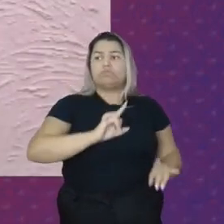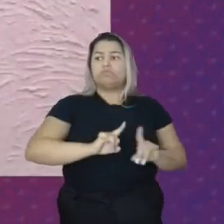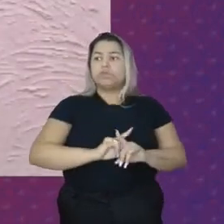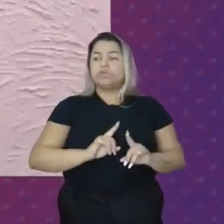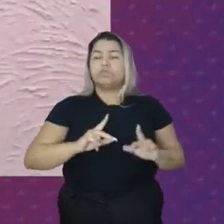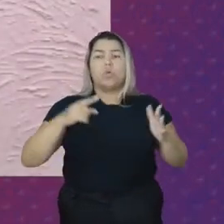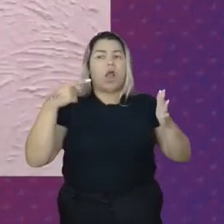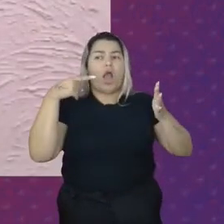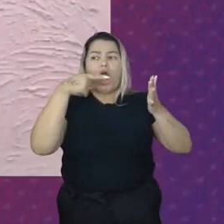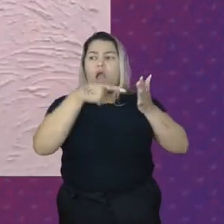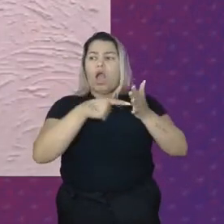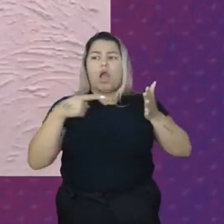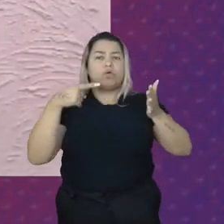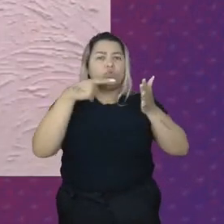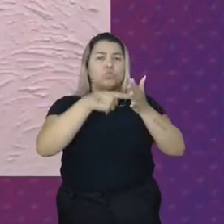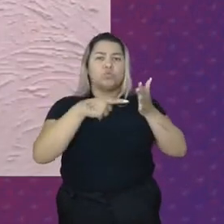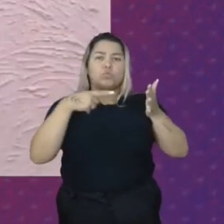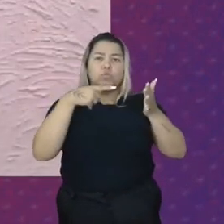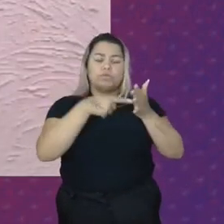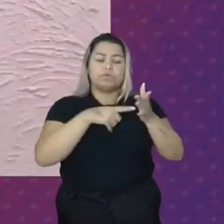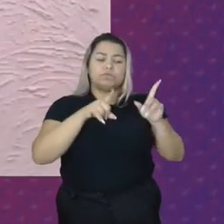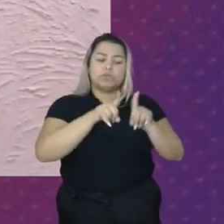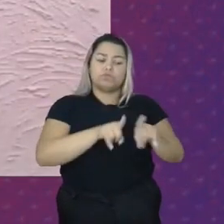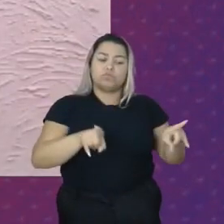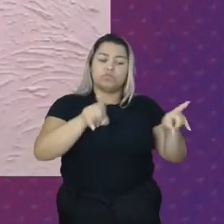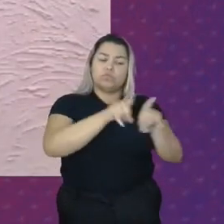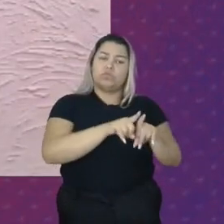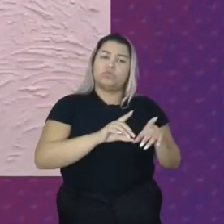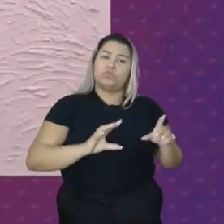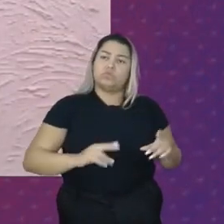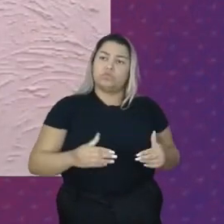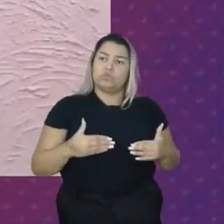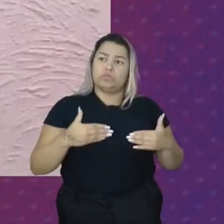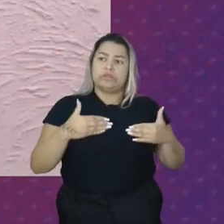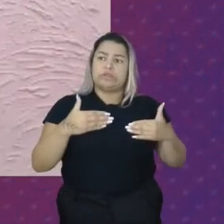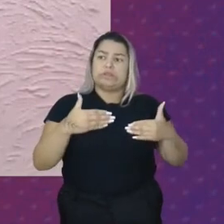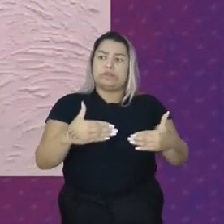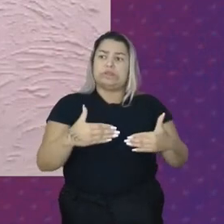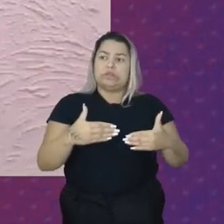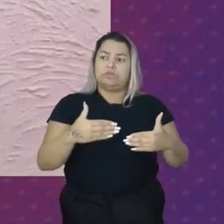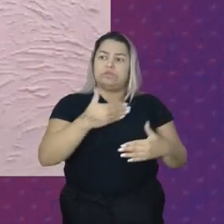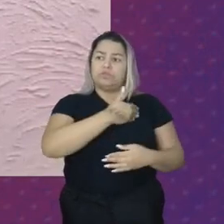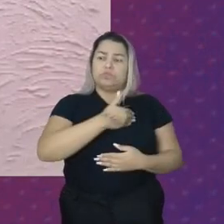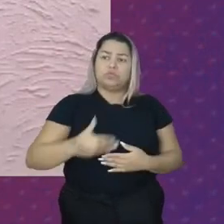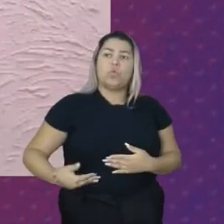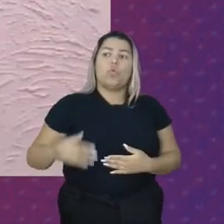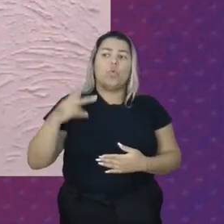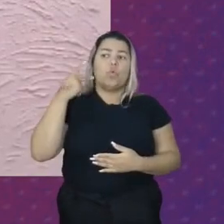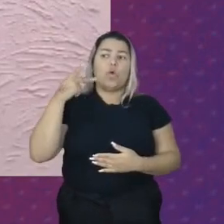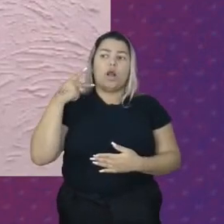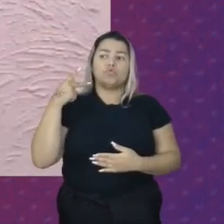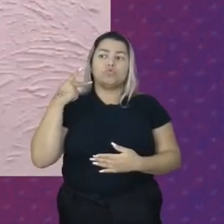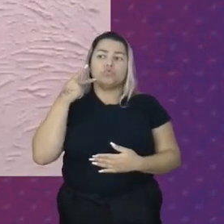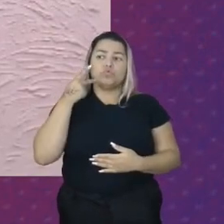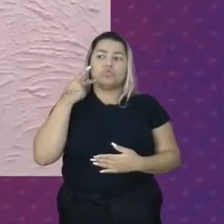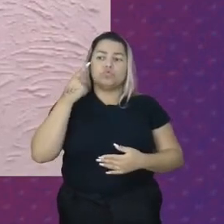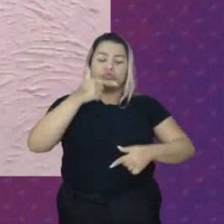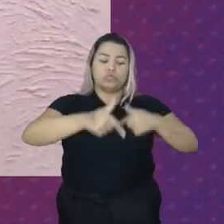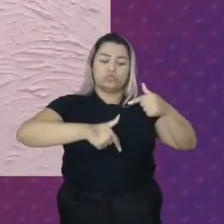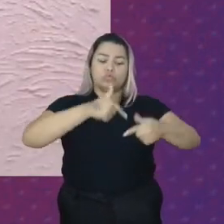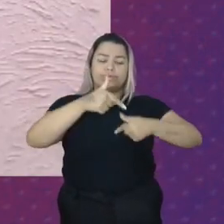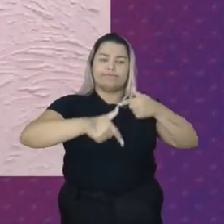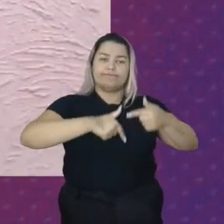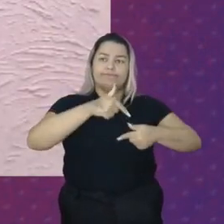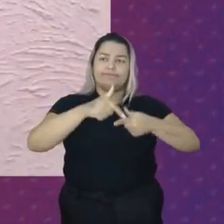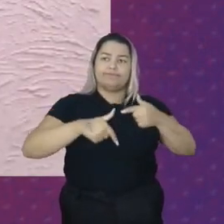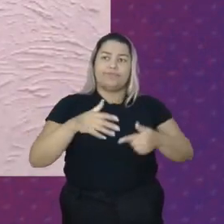denunciar. E a gente fez essa parceria com o Ministério Público do Trabalho, né? Os auditores do trabalho, que ia lá e resgatava a